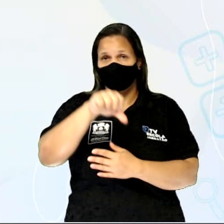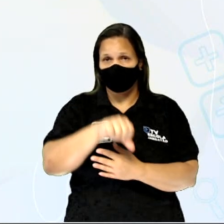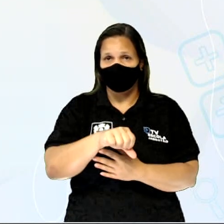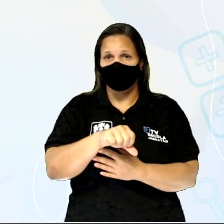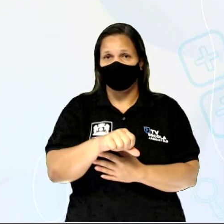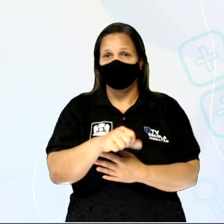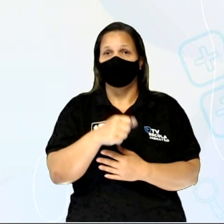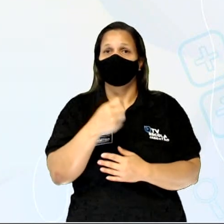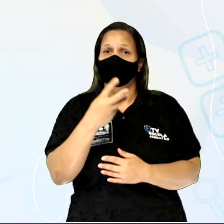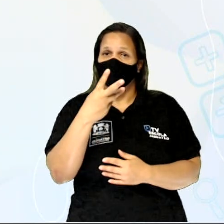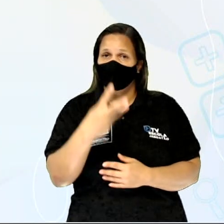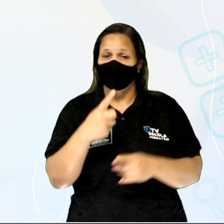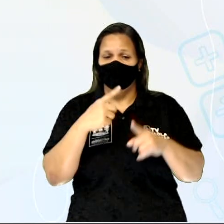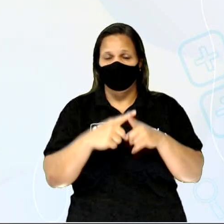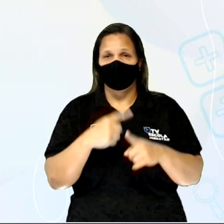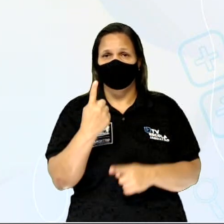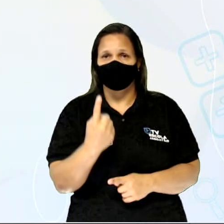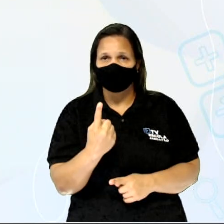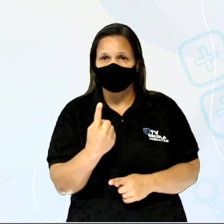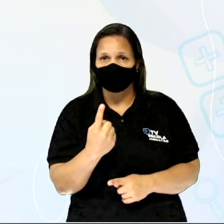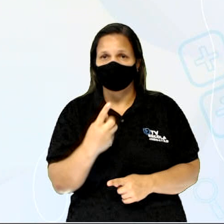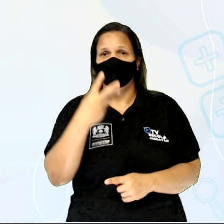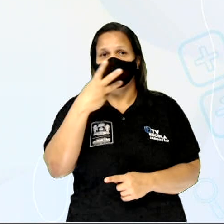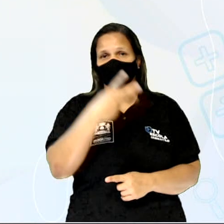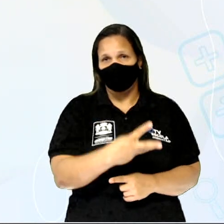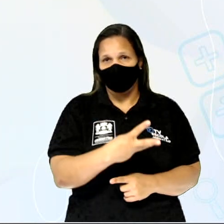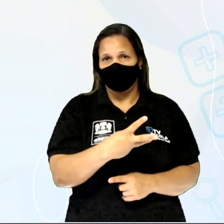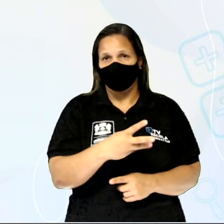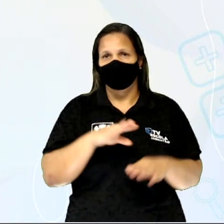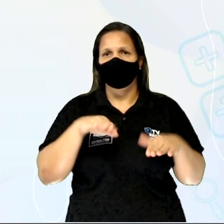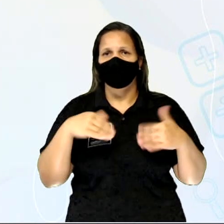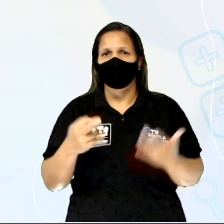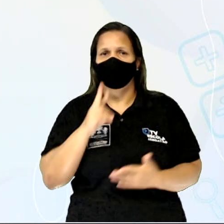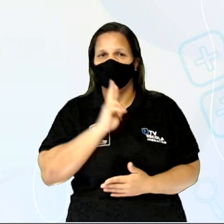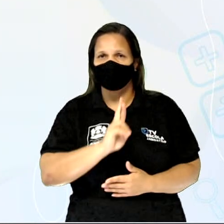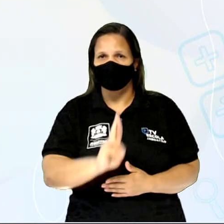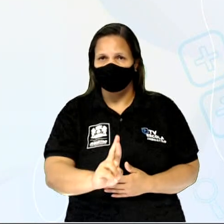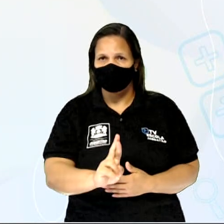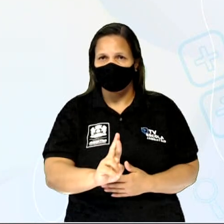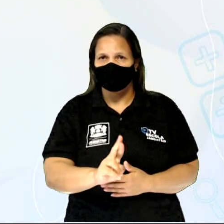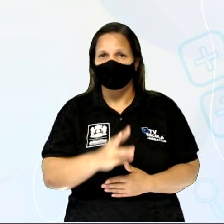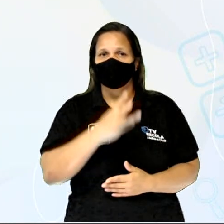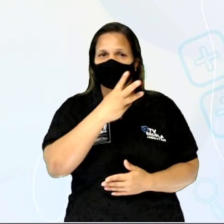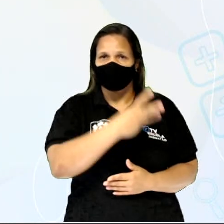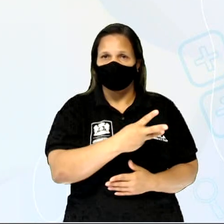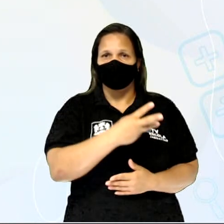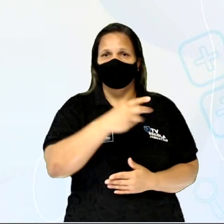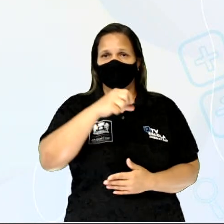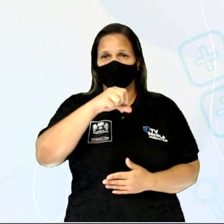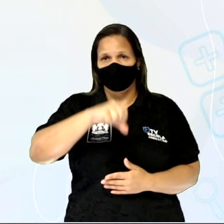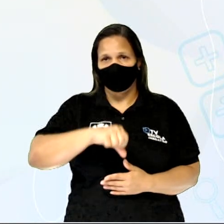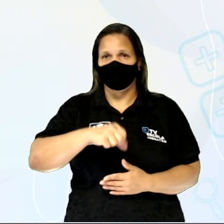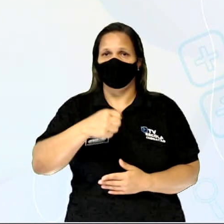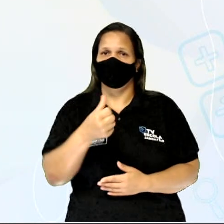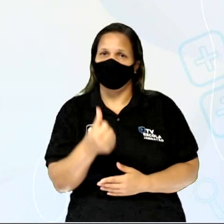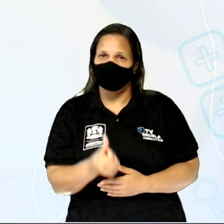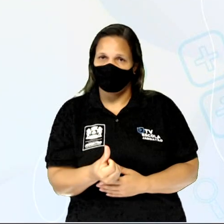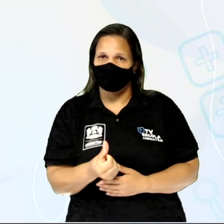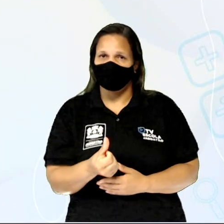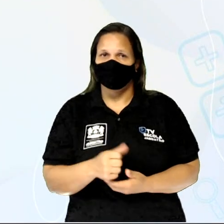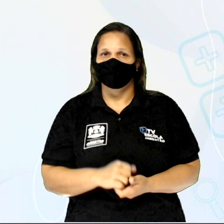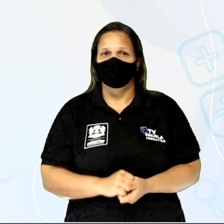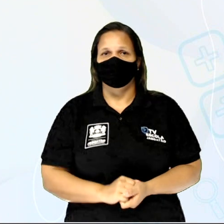um três como resultado dessa multiplicação temos o número 396